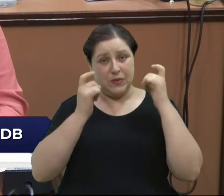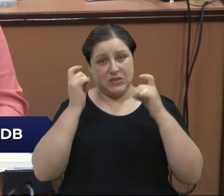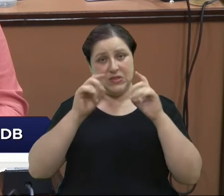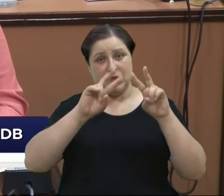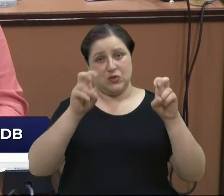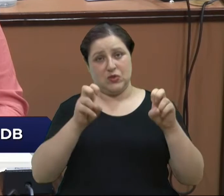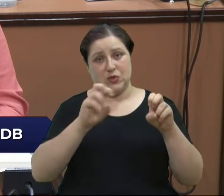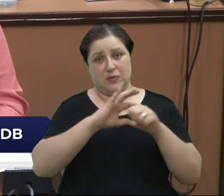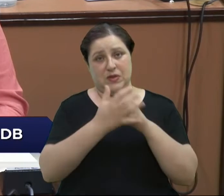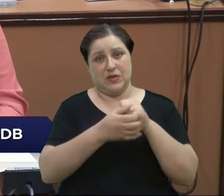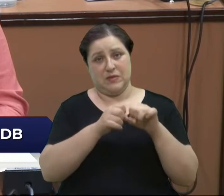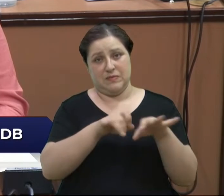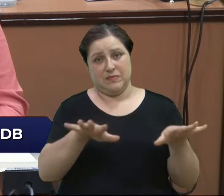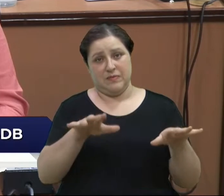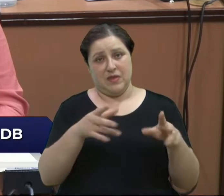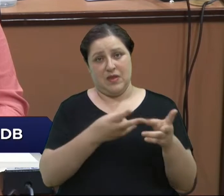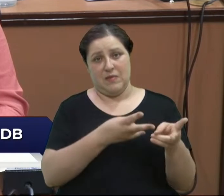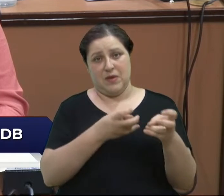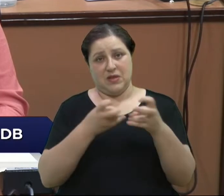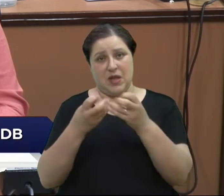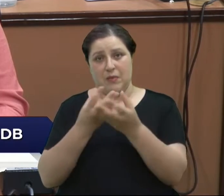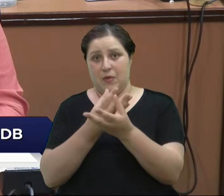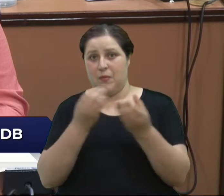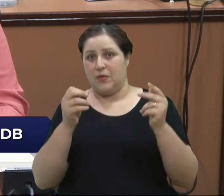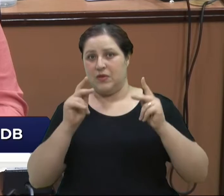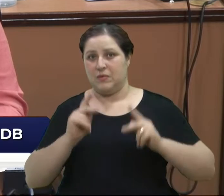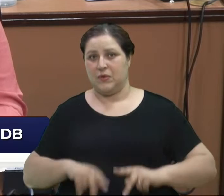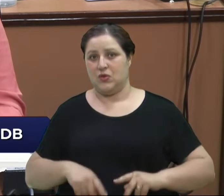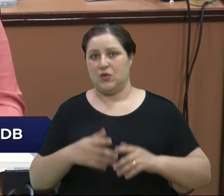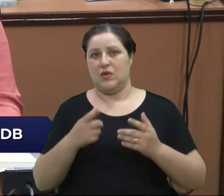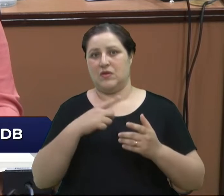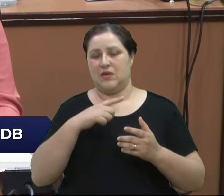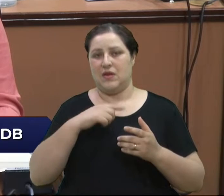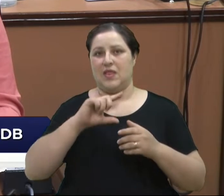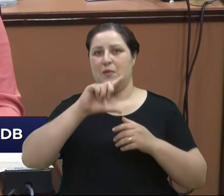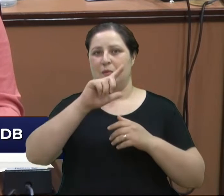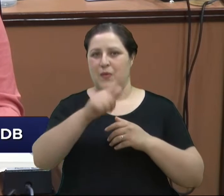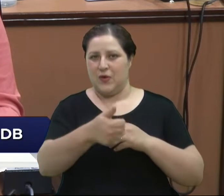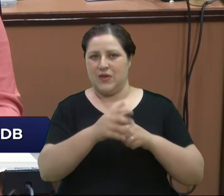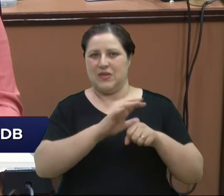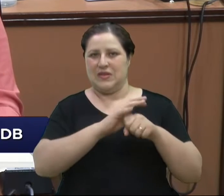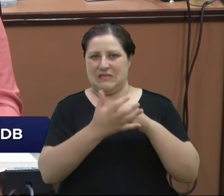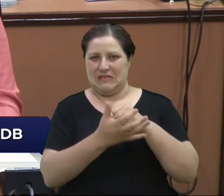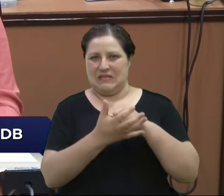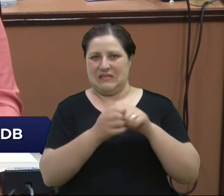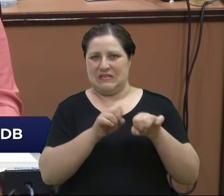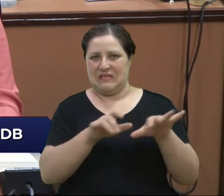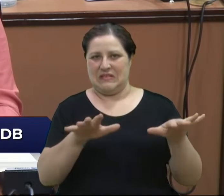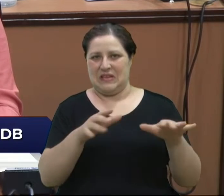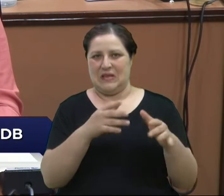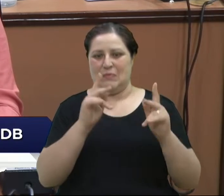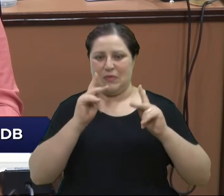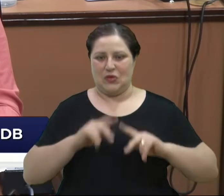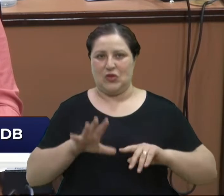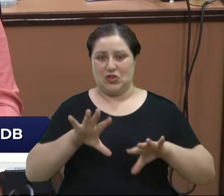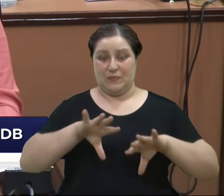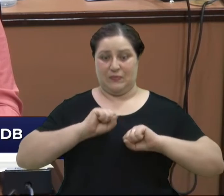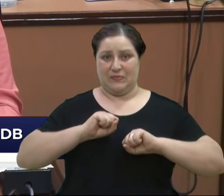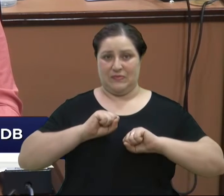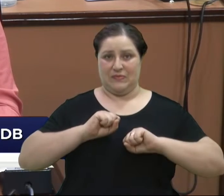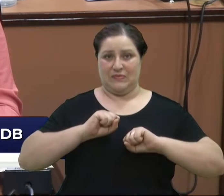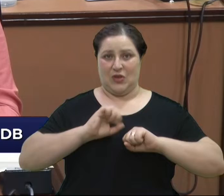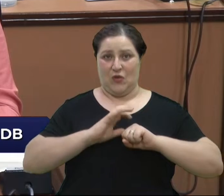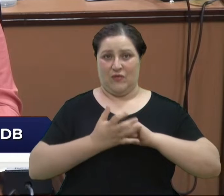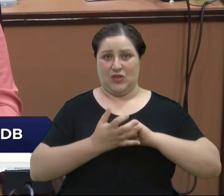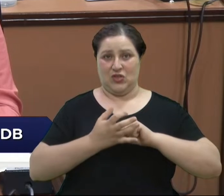gente tem visto um número grande de pessoas pós-pandemia, né, com várias dificuldades, precisando de